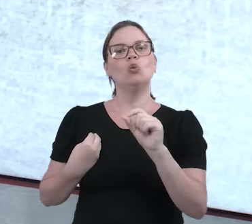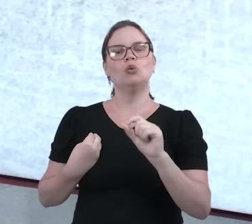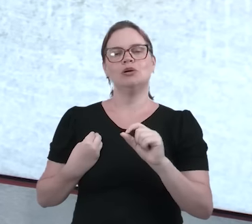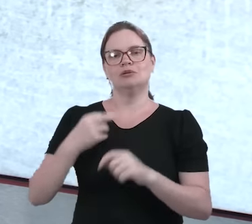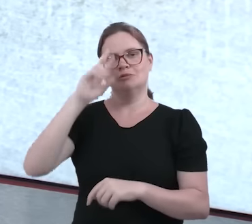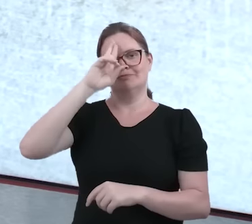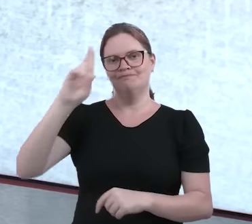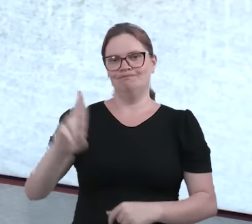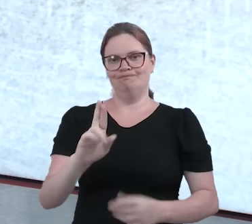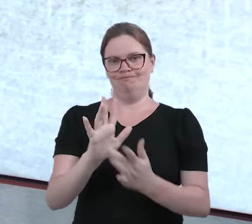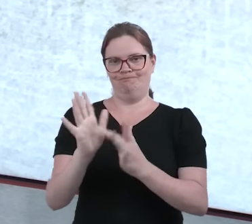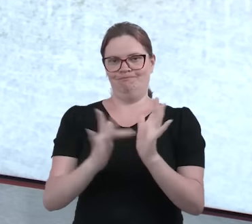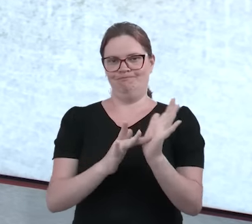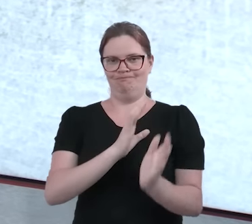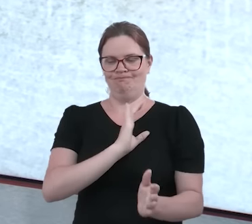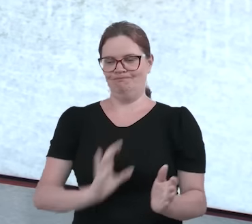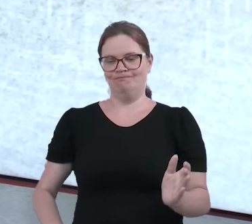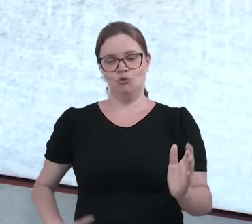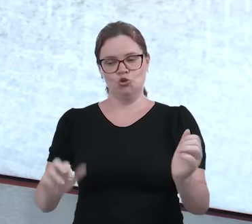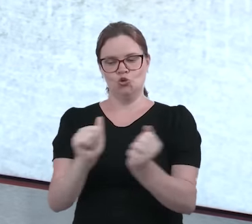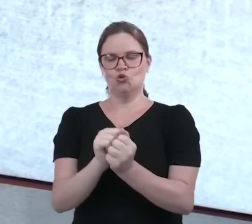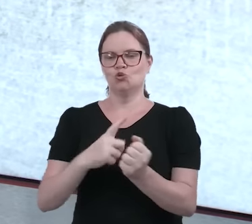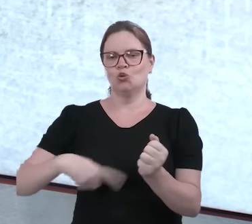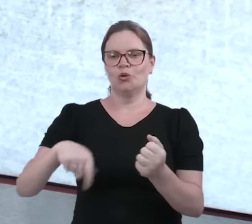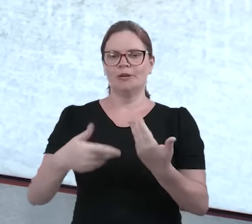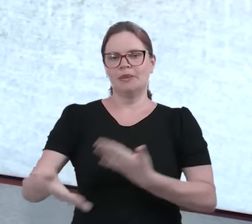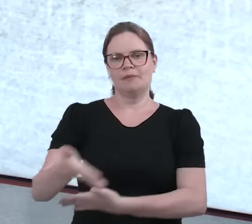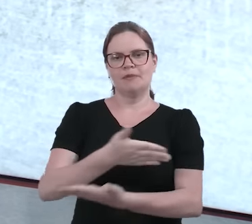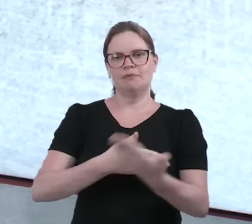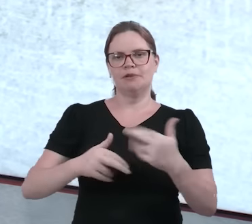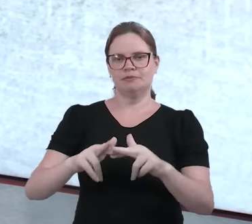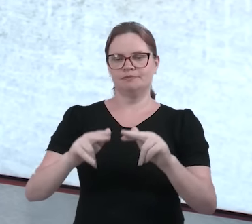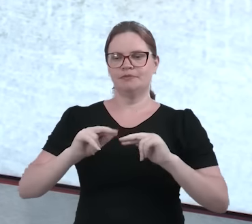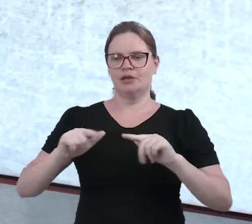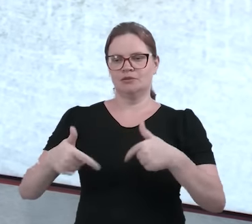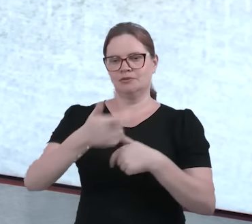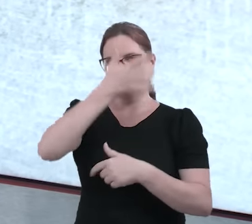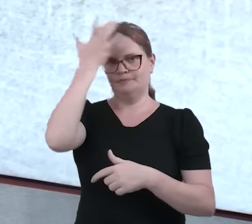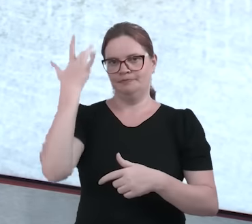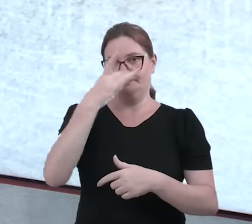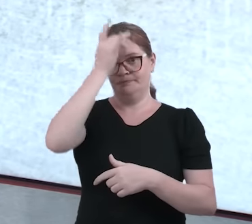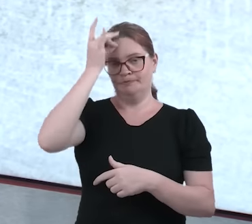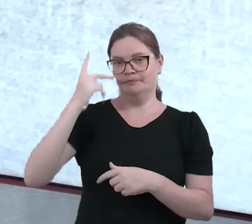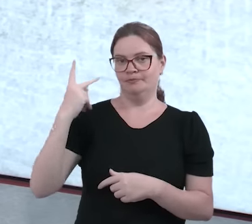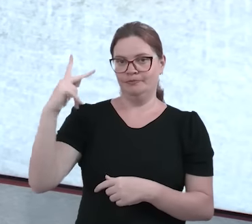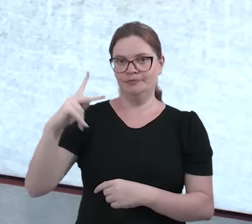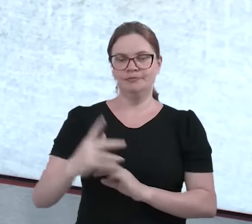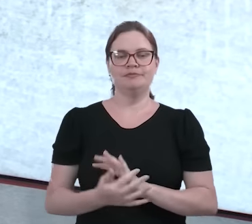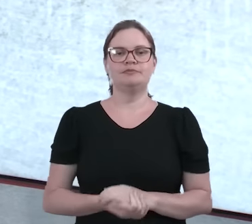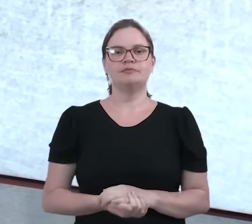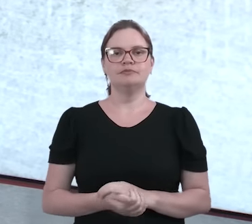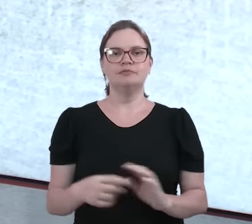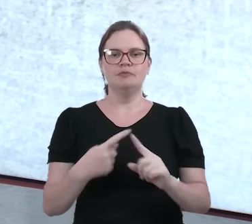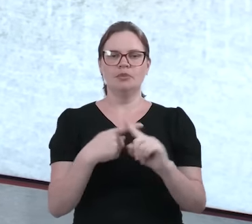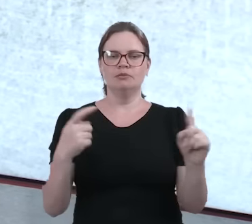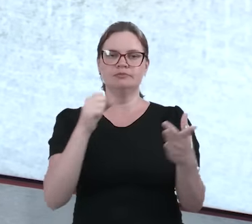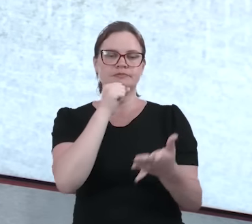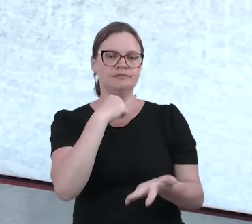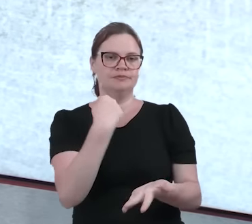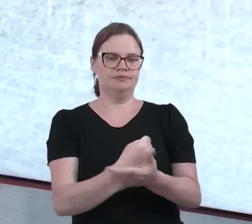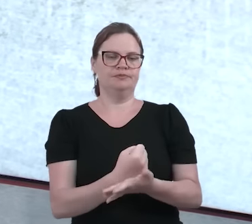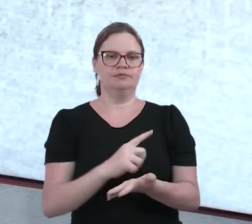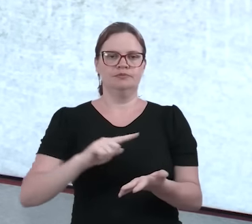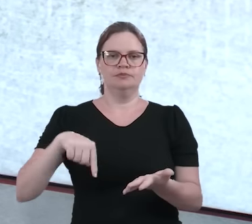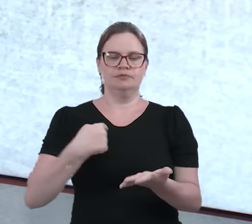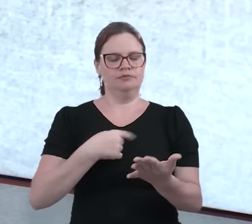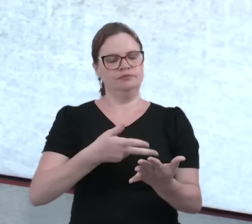Jesus Cristo no meio da igreja através do seu Espírito Santo. Mas ainda, no Velho Testamento, nós vemos lá um